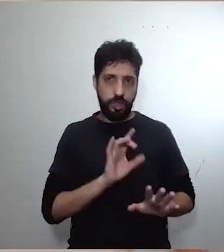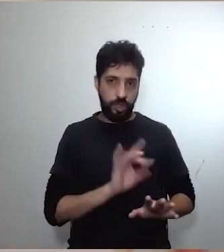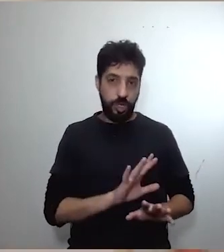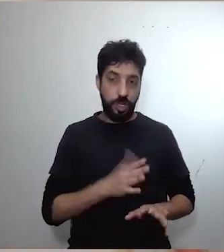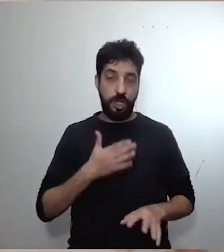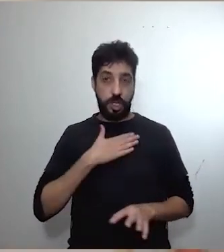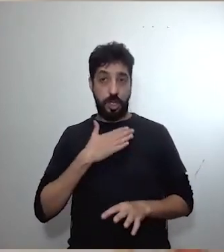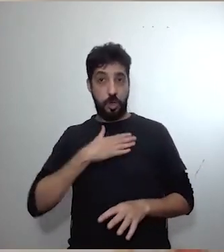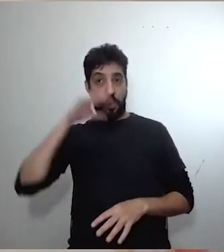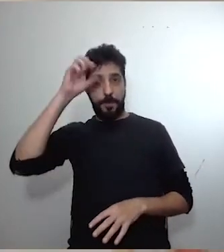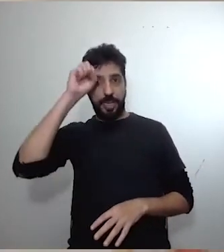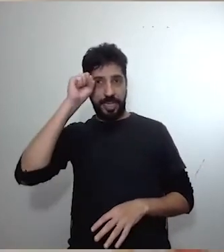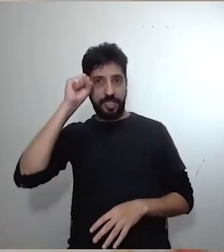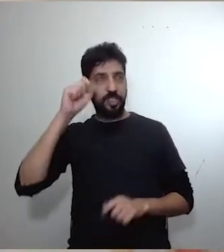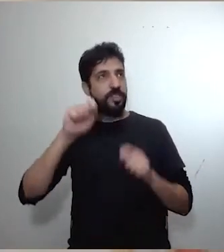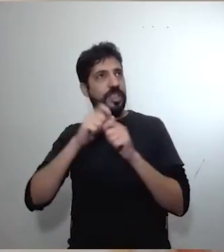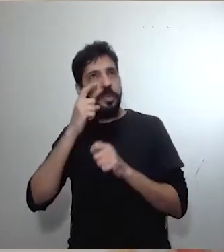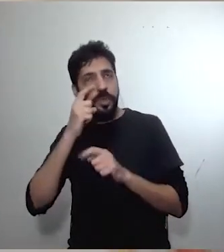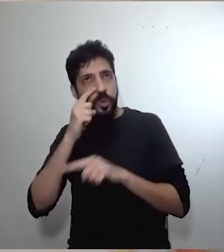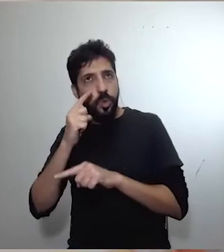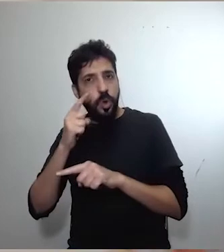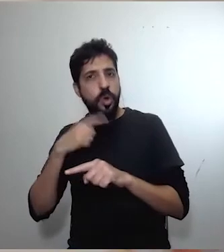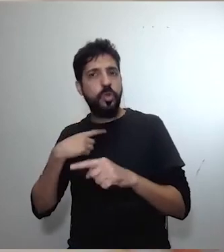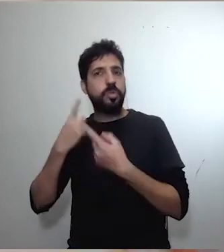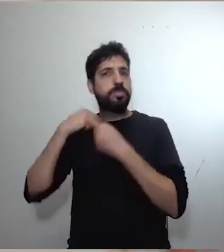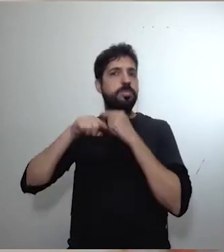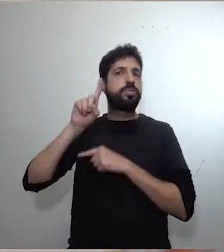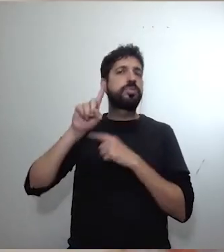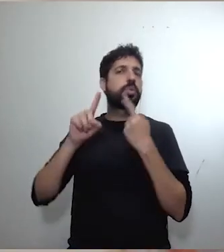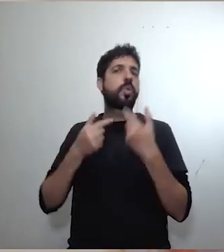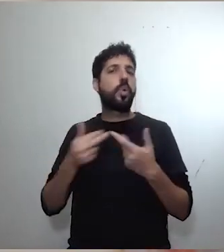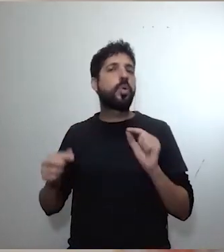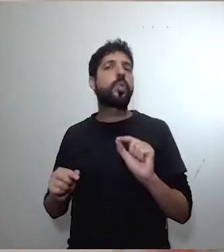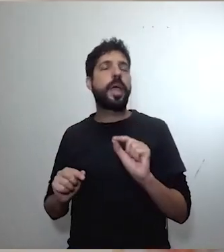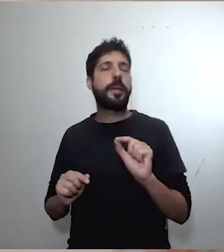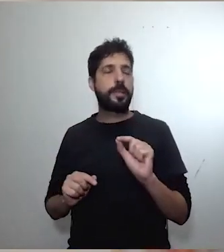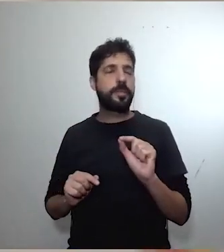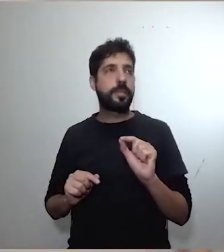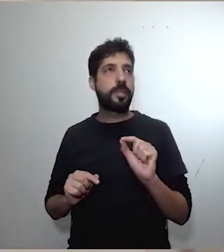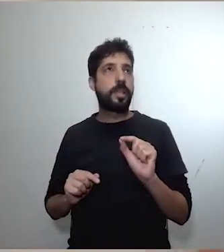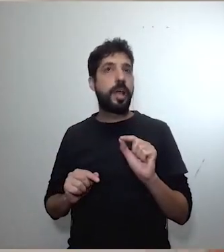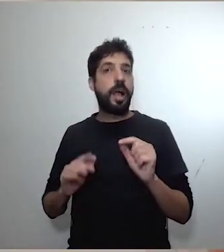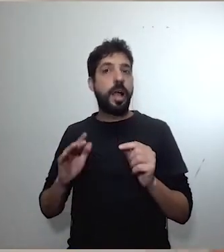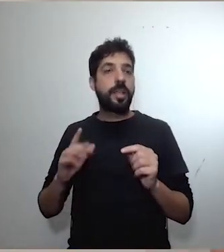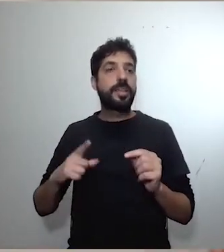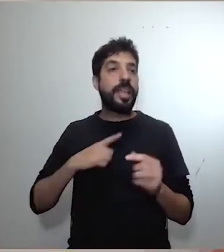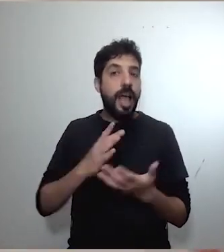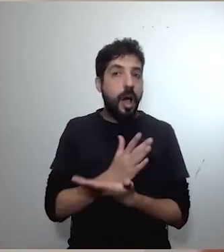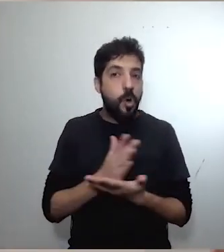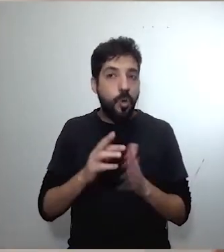Uma coisa que eu aprendi fazendo biscoitos, eu gosto muito de fazer biscoitos, né? É que em